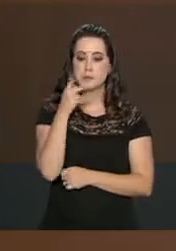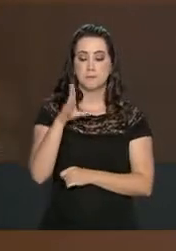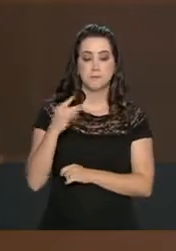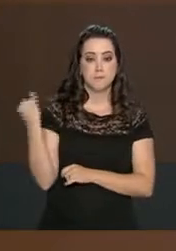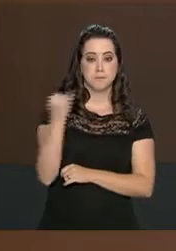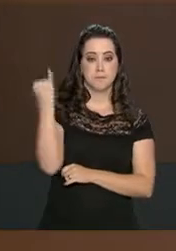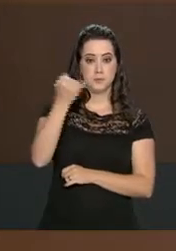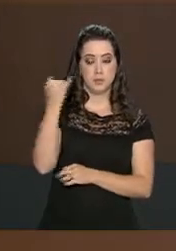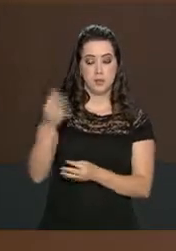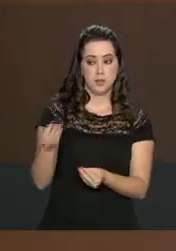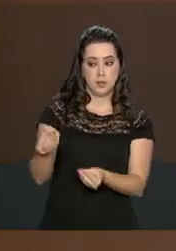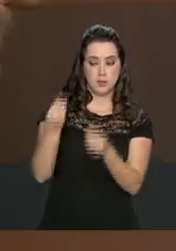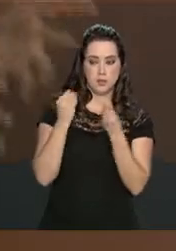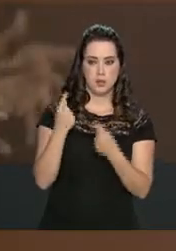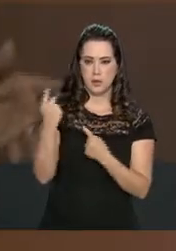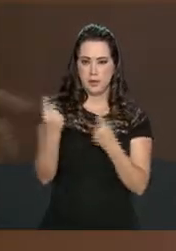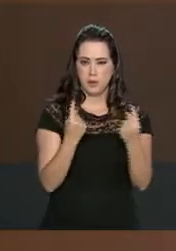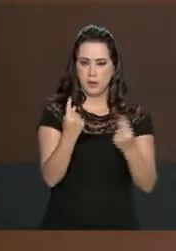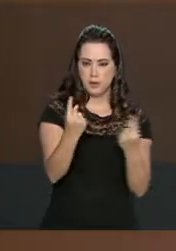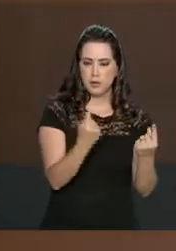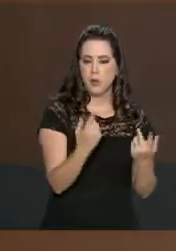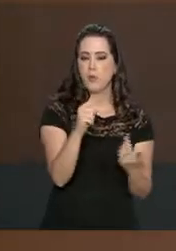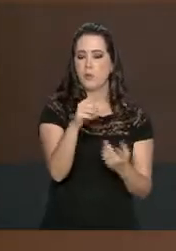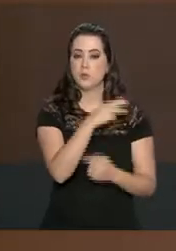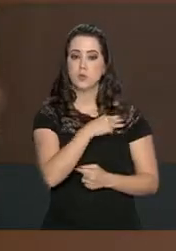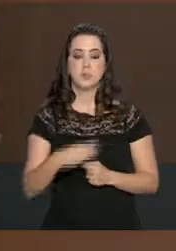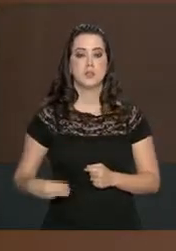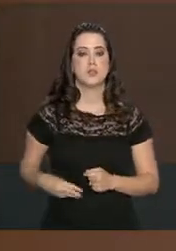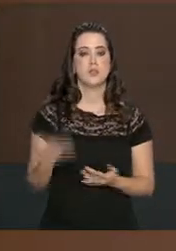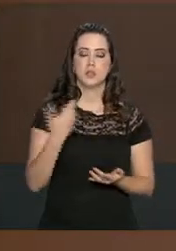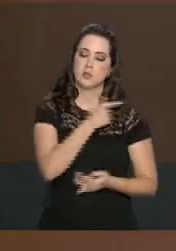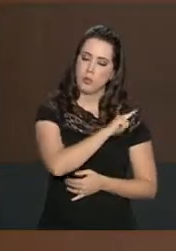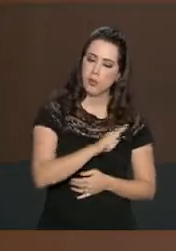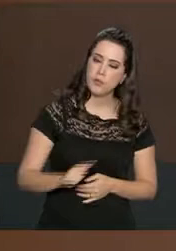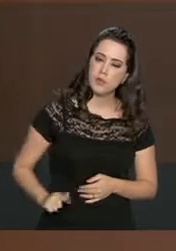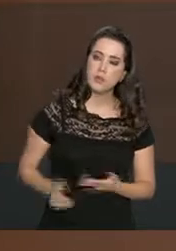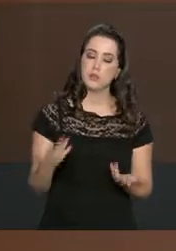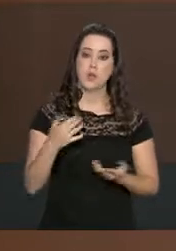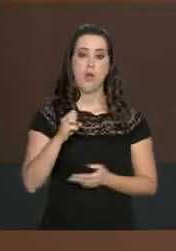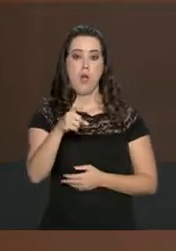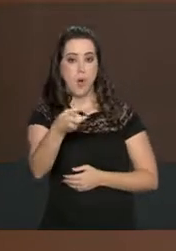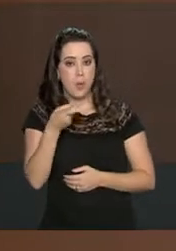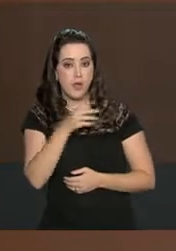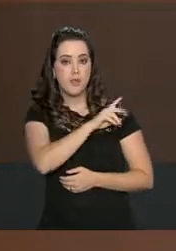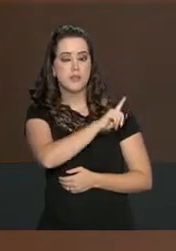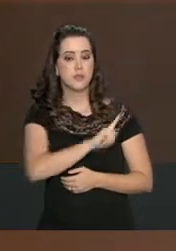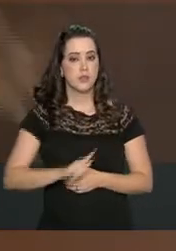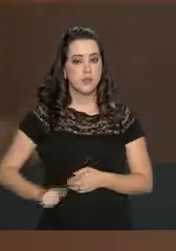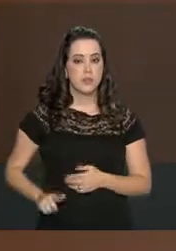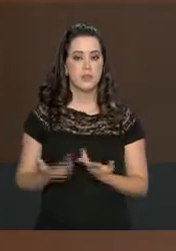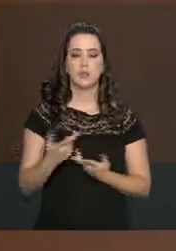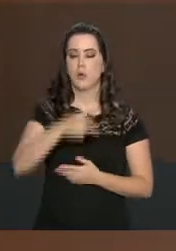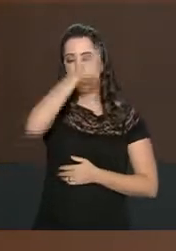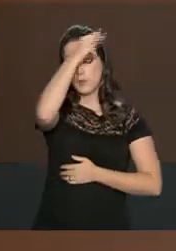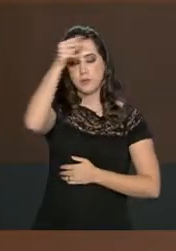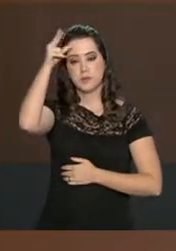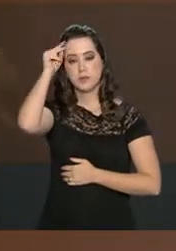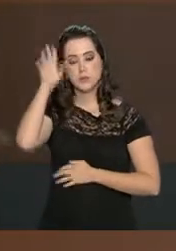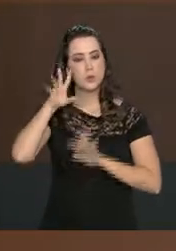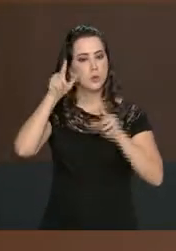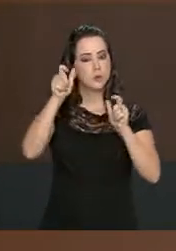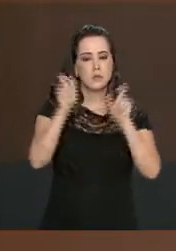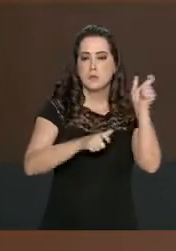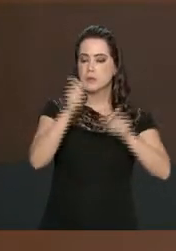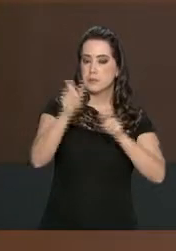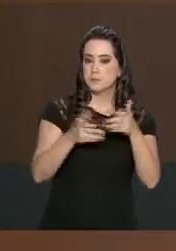foram dirigidas a cada qual dos ministros, ao governador, aos ex-governadores, ao prefeito, enfim, a